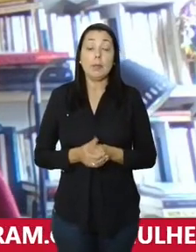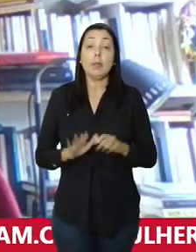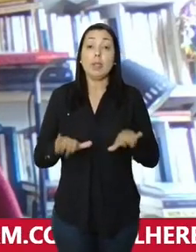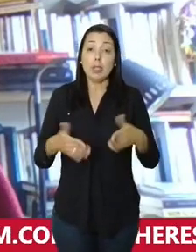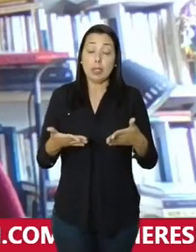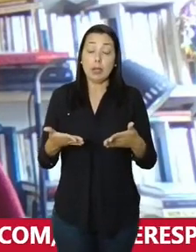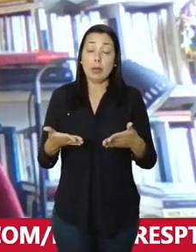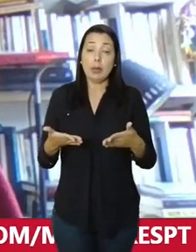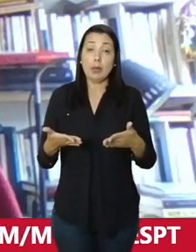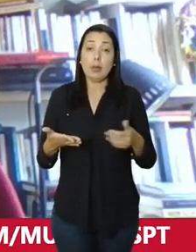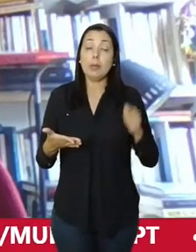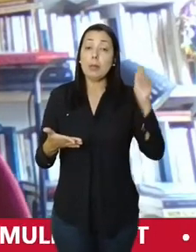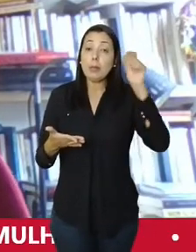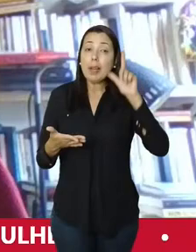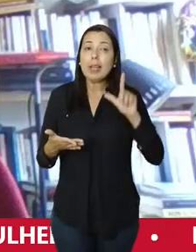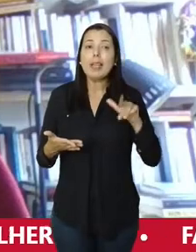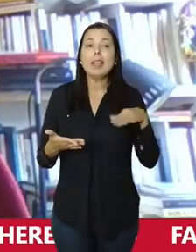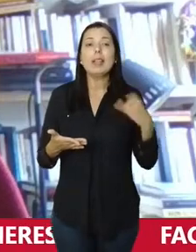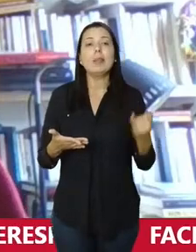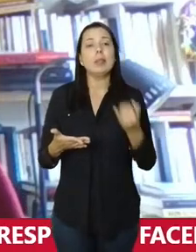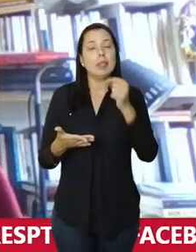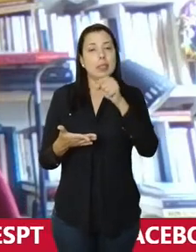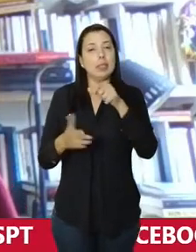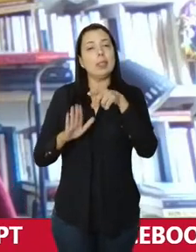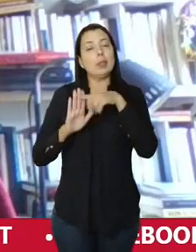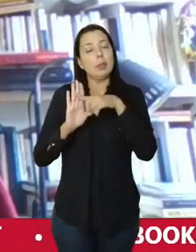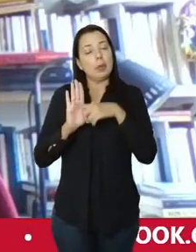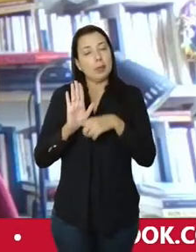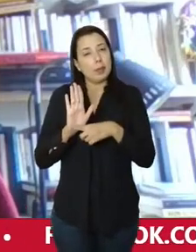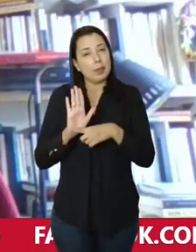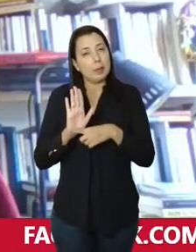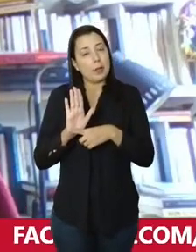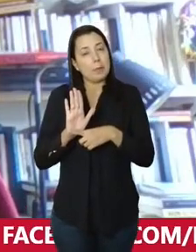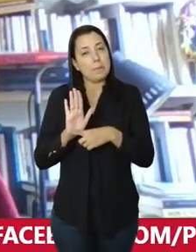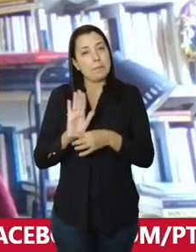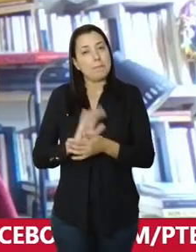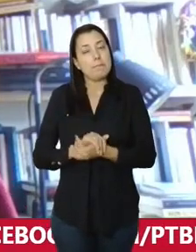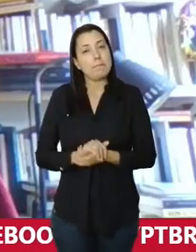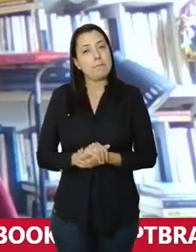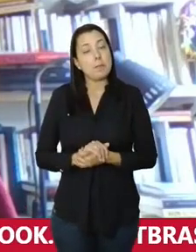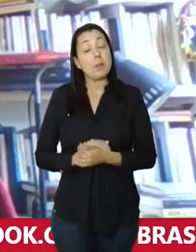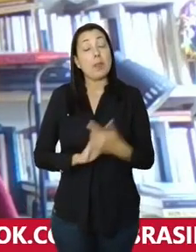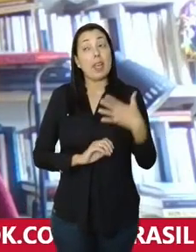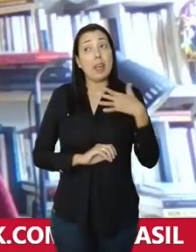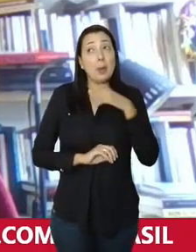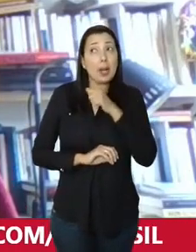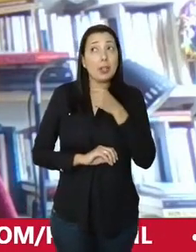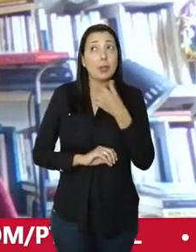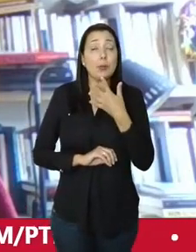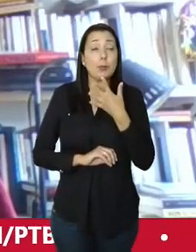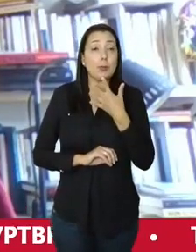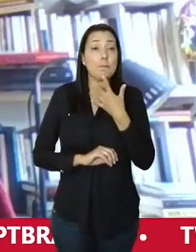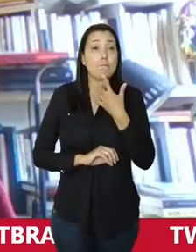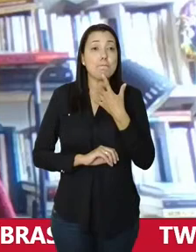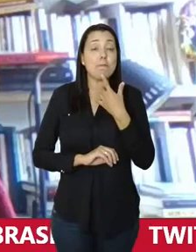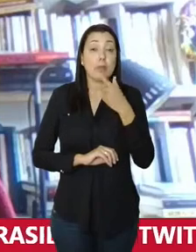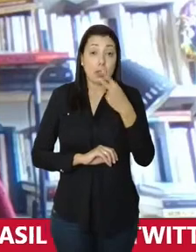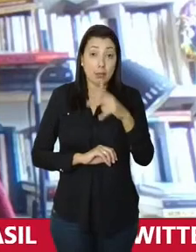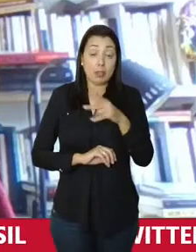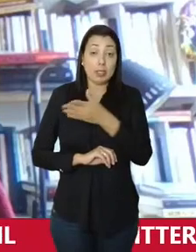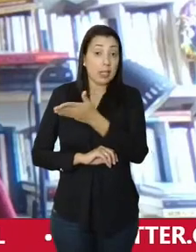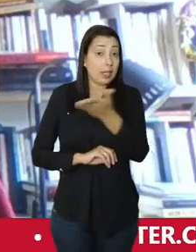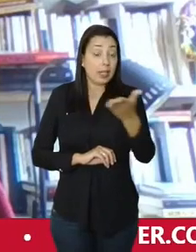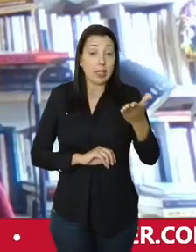Então, Mariana, é fundamental esse programa. Eu acho que